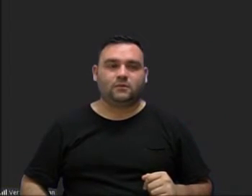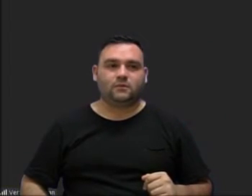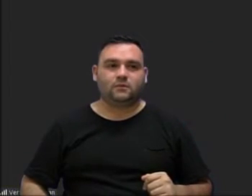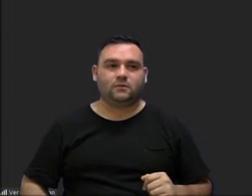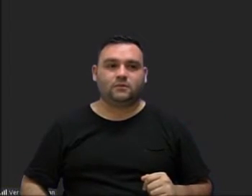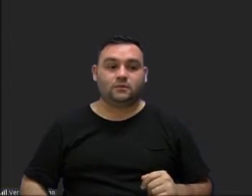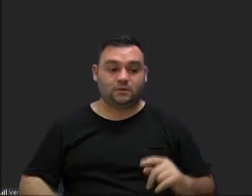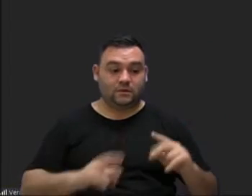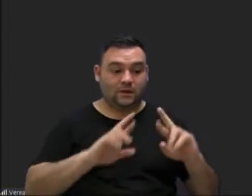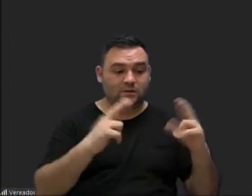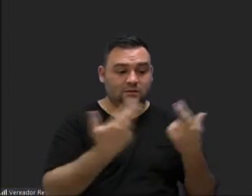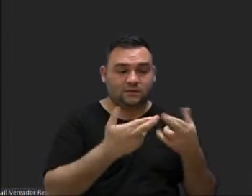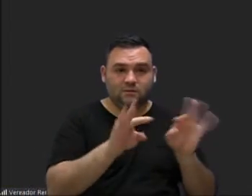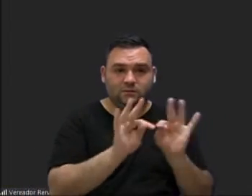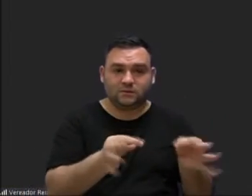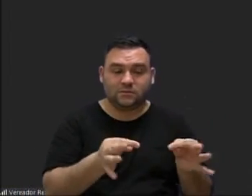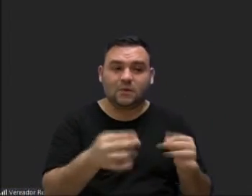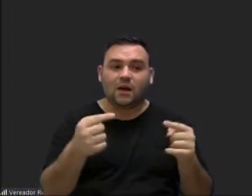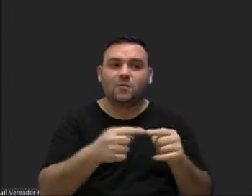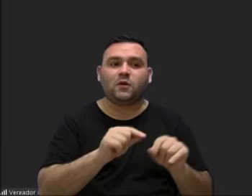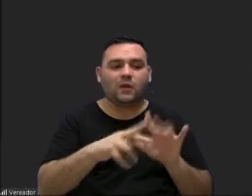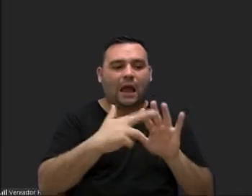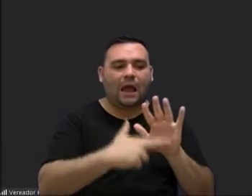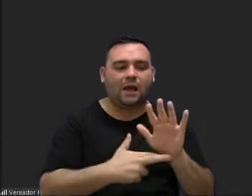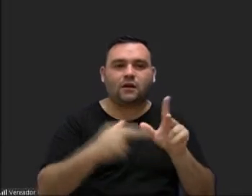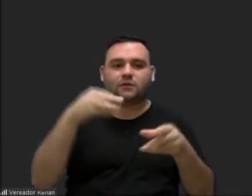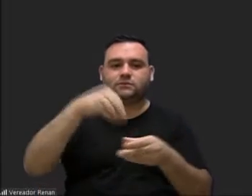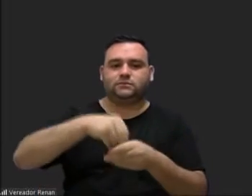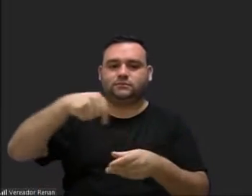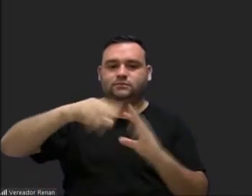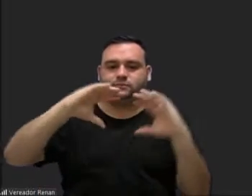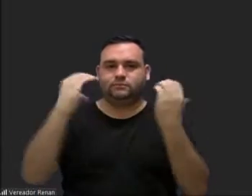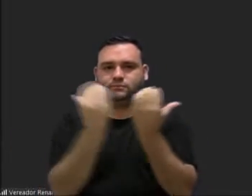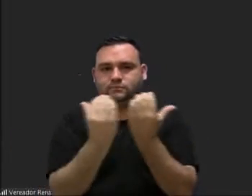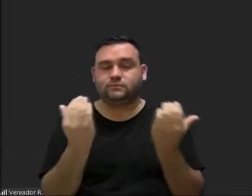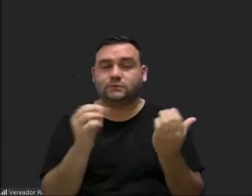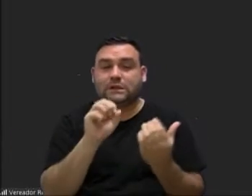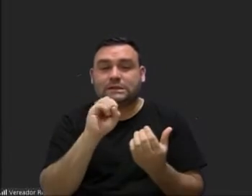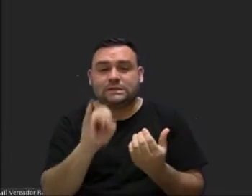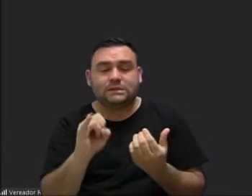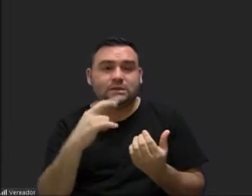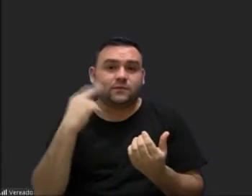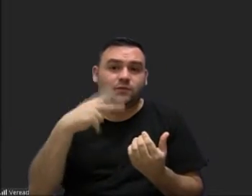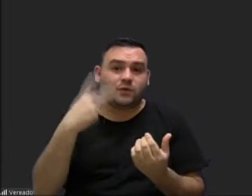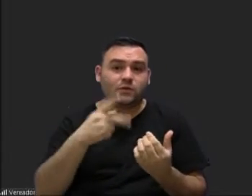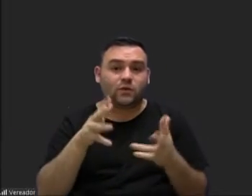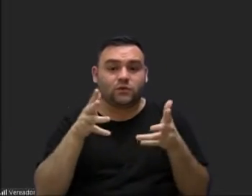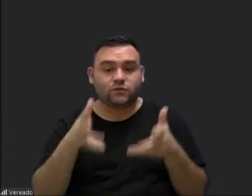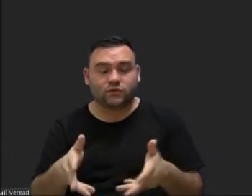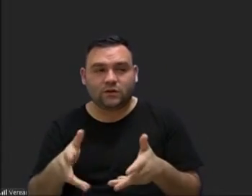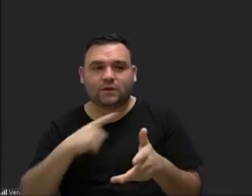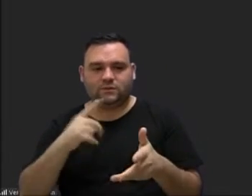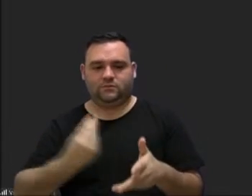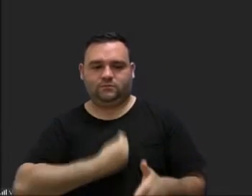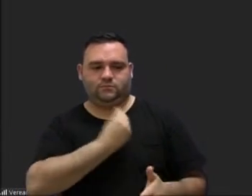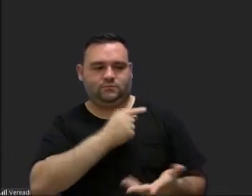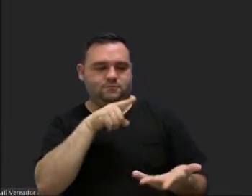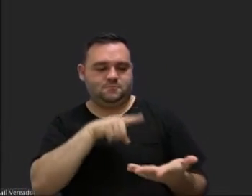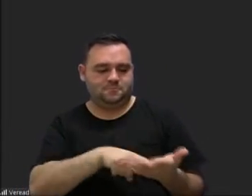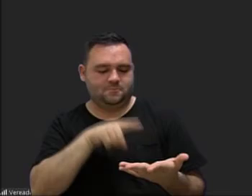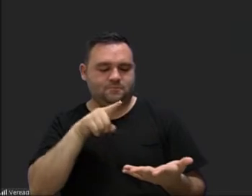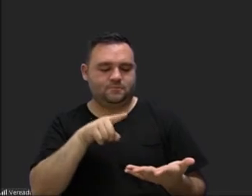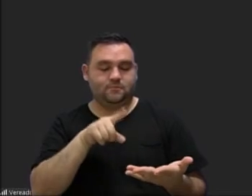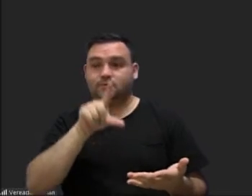a sessão a ordinária o que vale é a regra do regimento interno se o vereador chega na sessão coloca presença